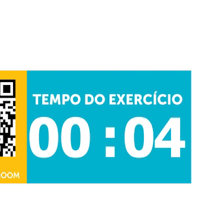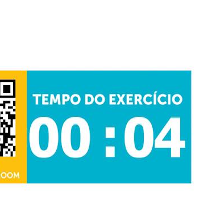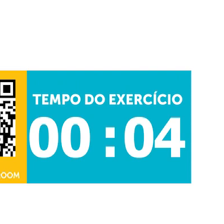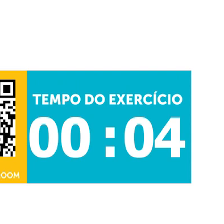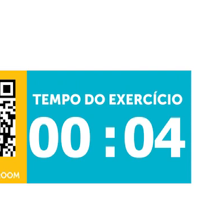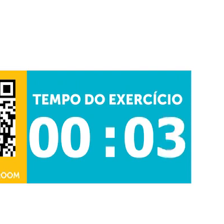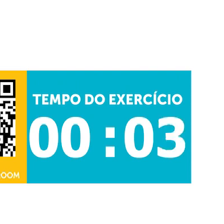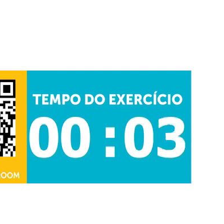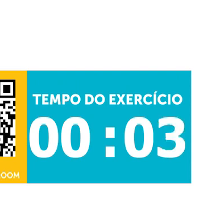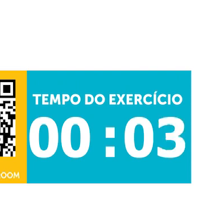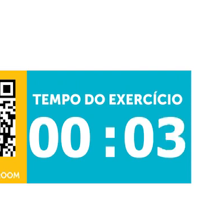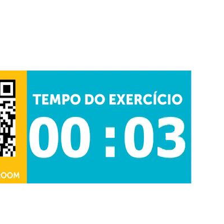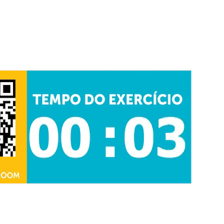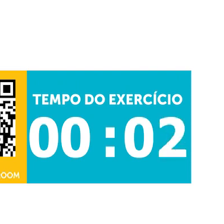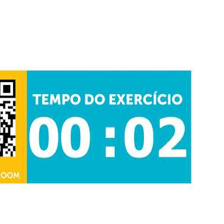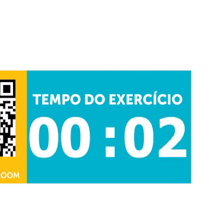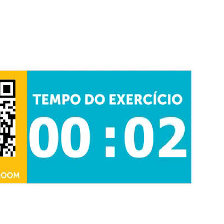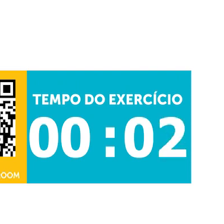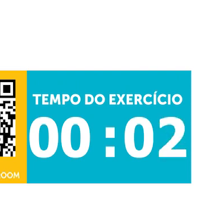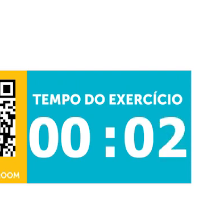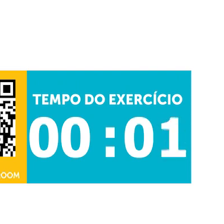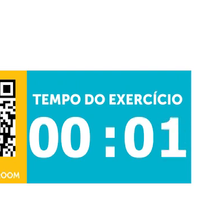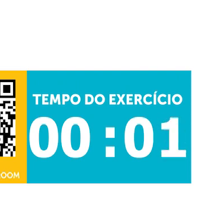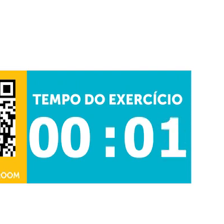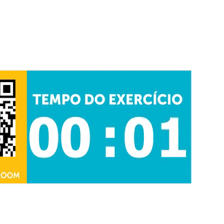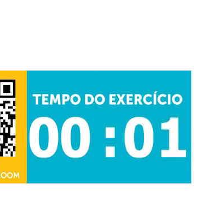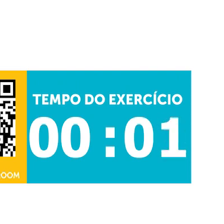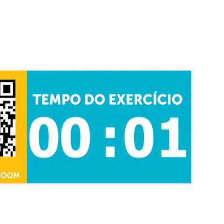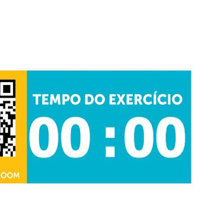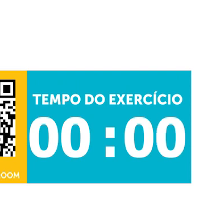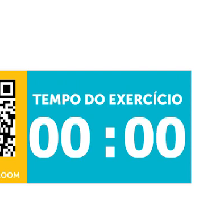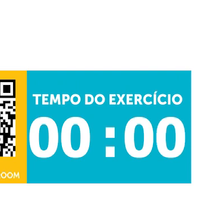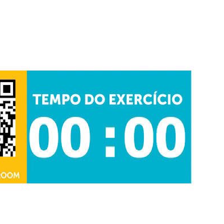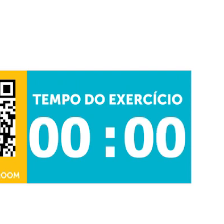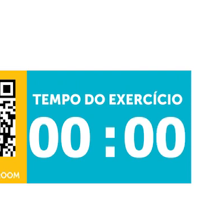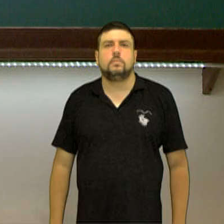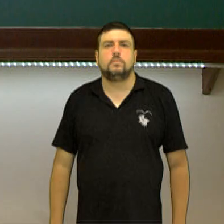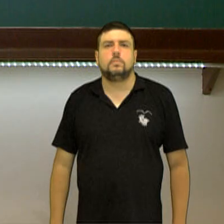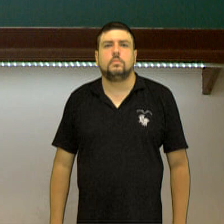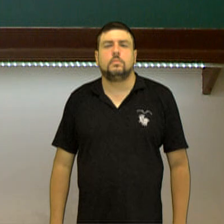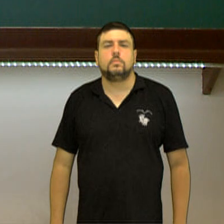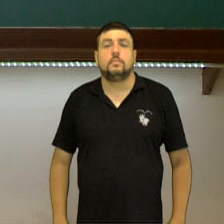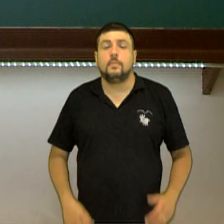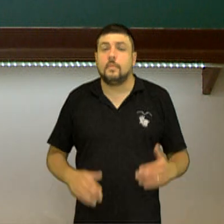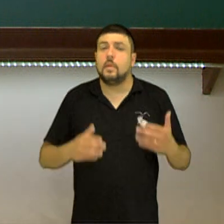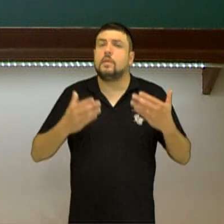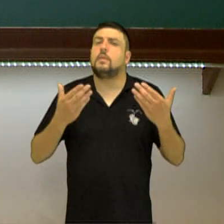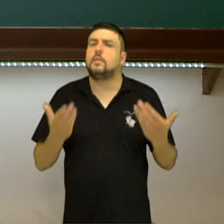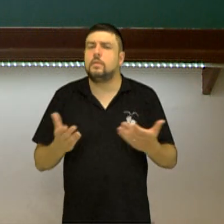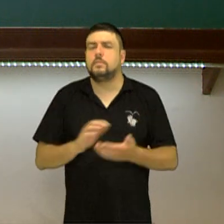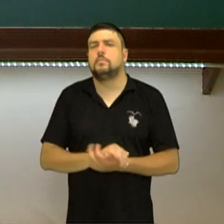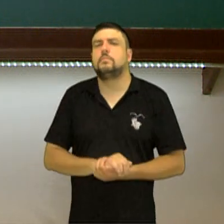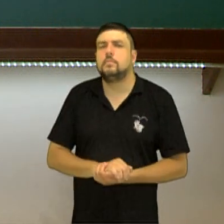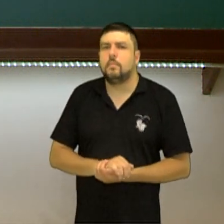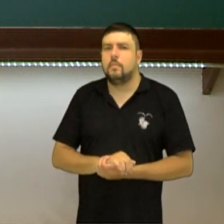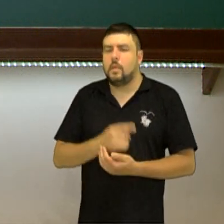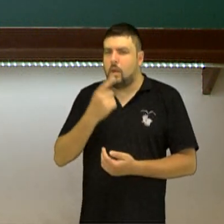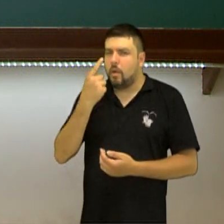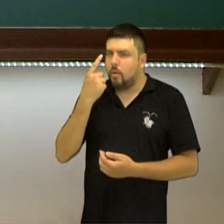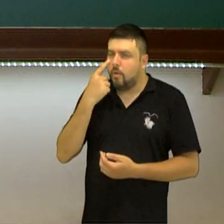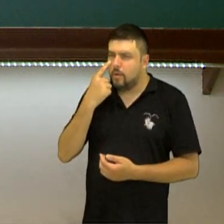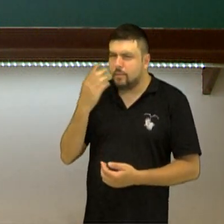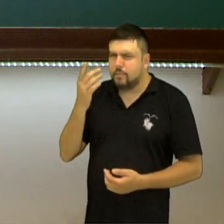Então, pessoal, olha só. Olha como é fácil. Ó. O 5 é a unidade. A unidade, né, é